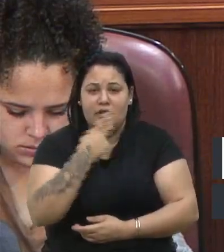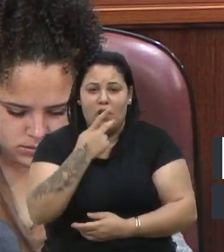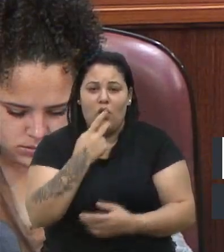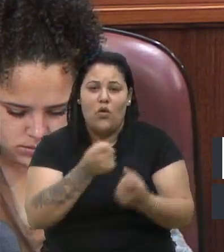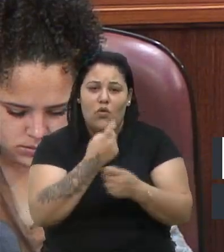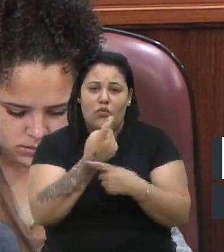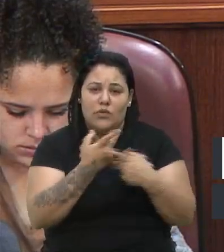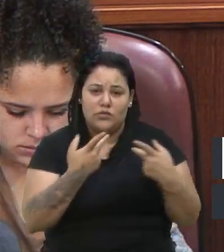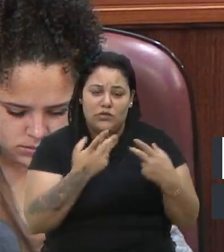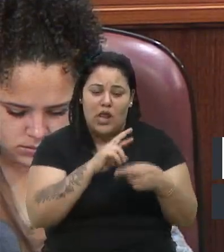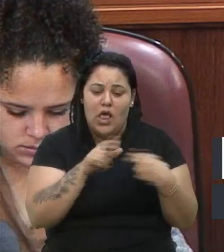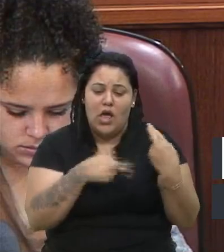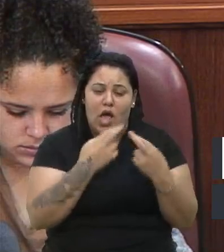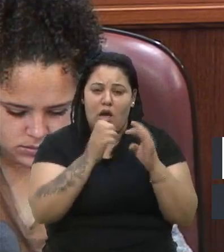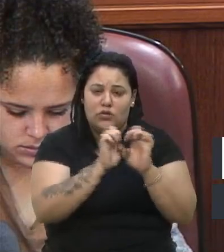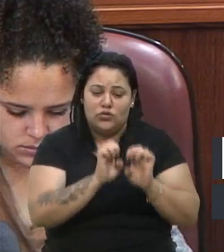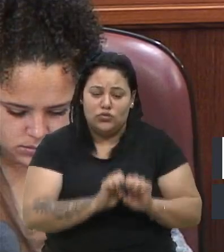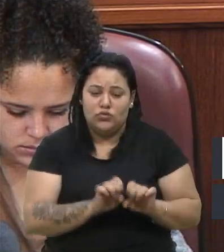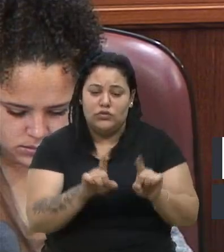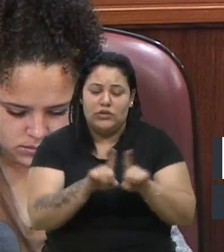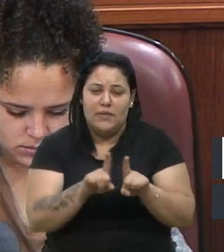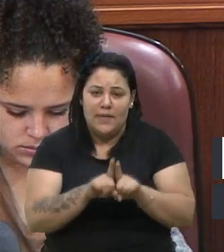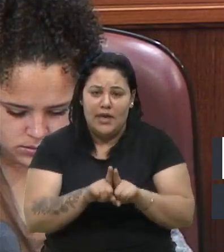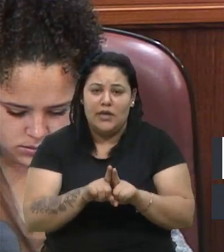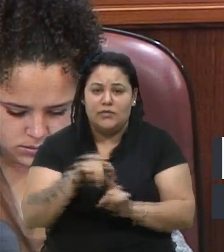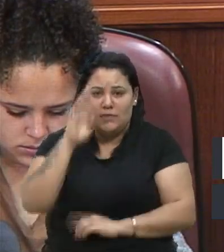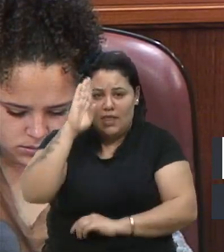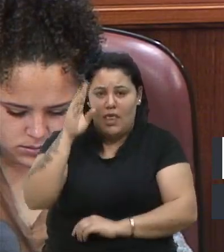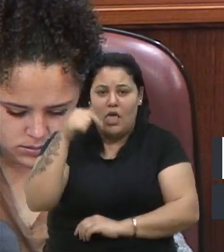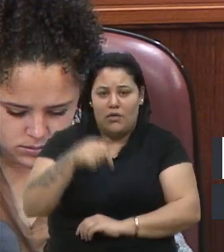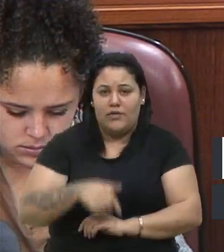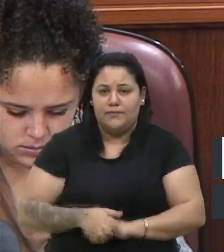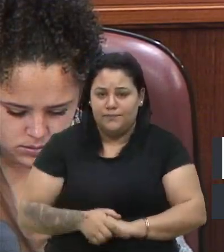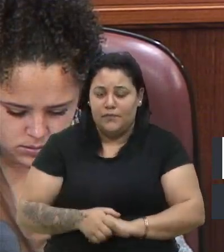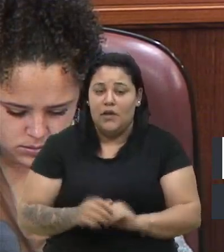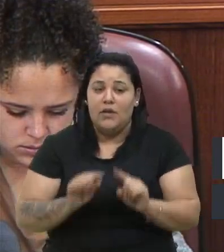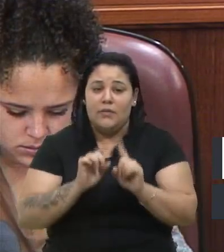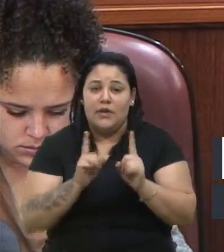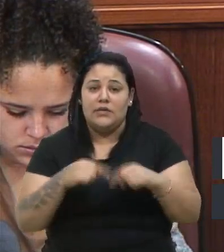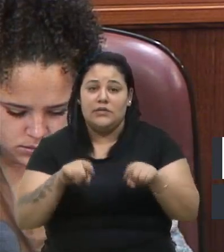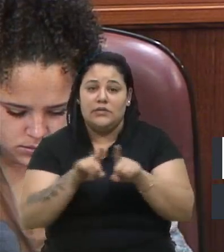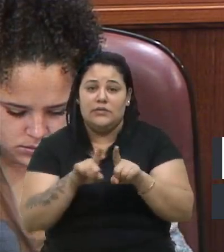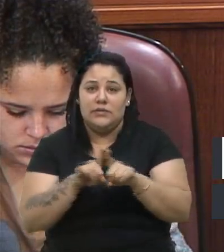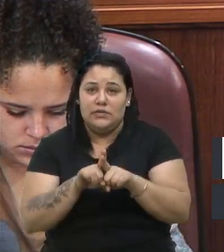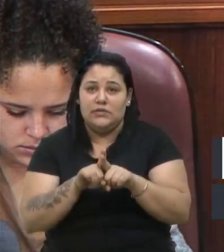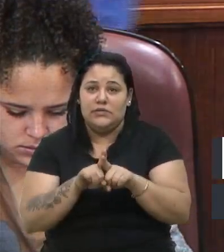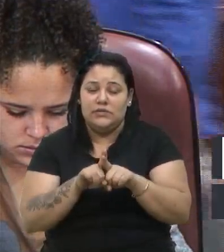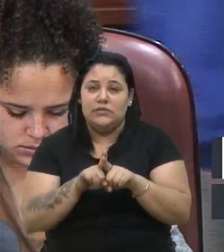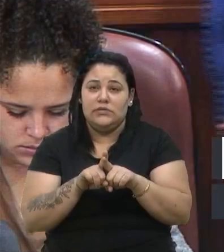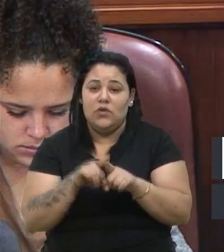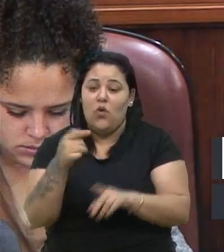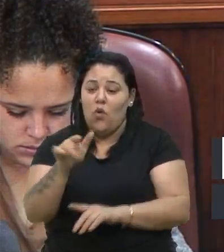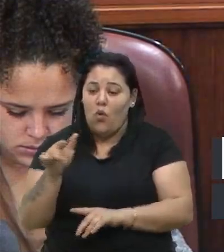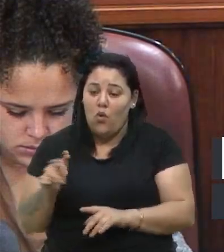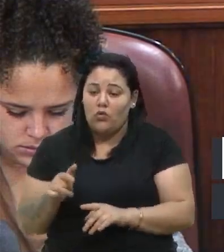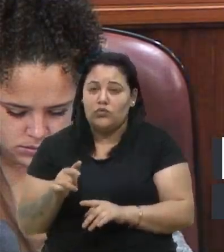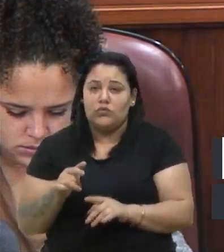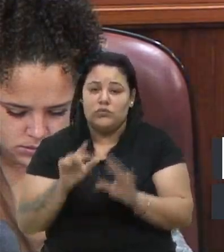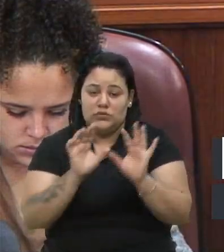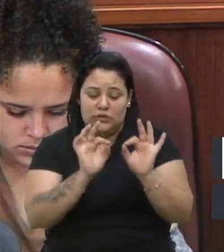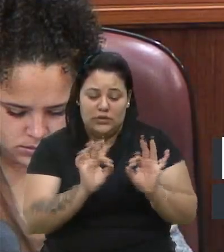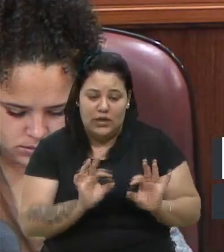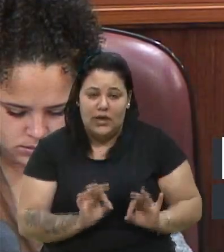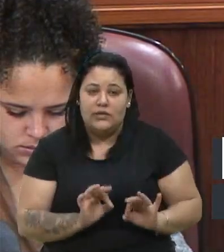à estrutura, né, do batalhão aqui, mas além dessas, muitas outras, né? Me falava o